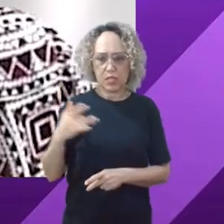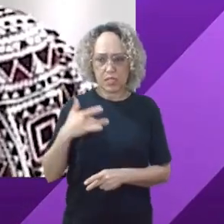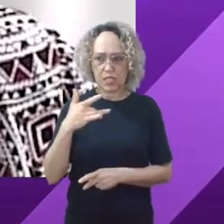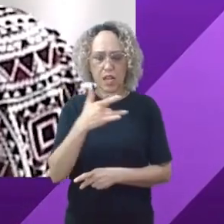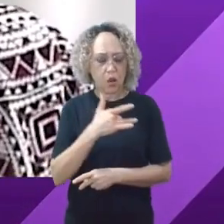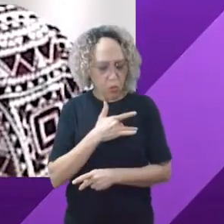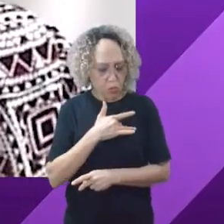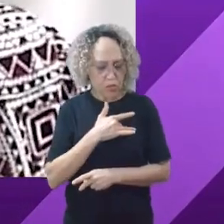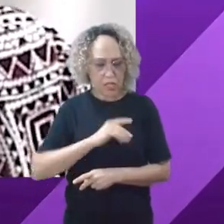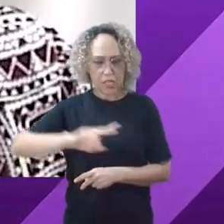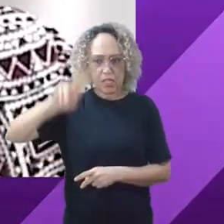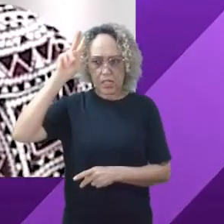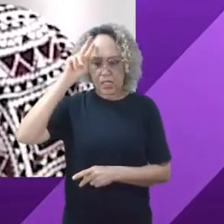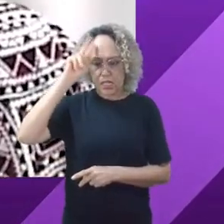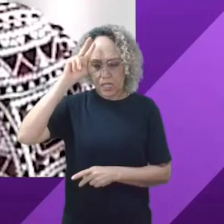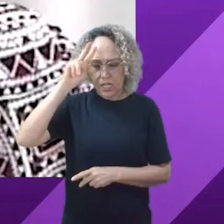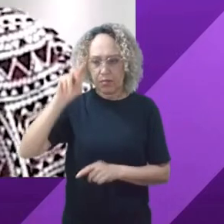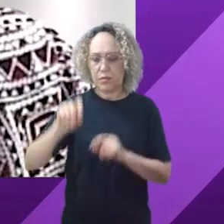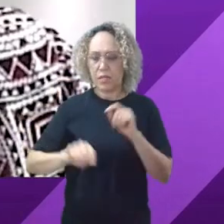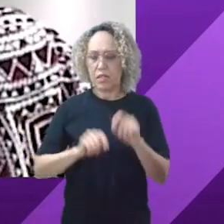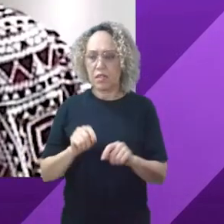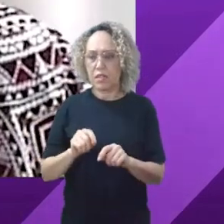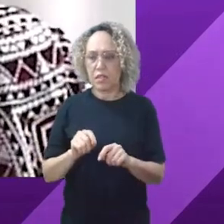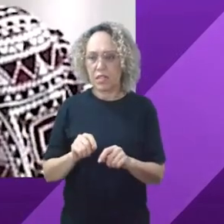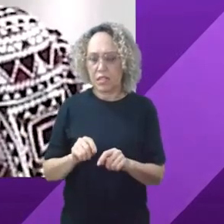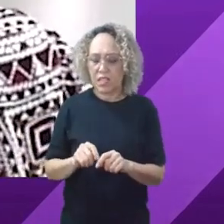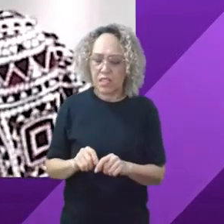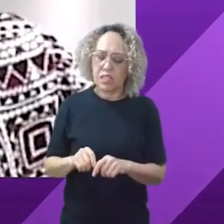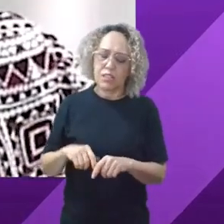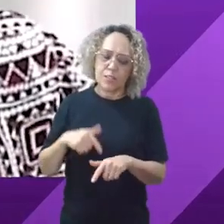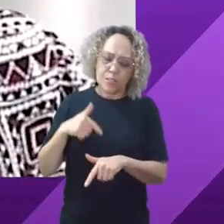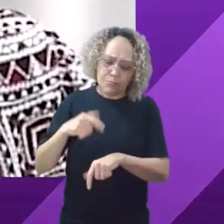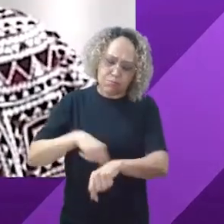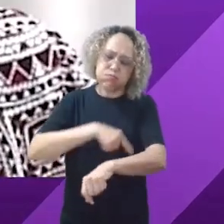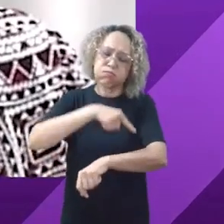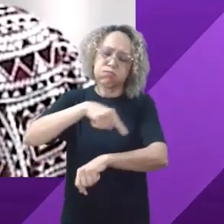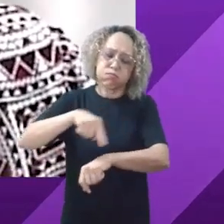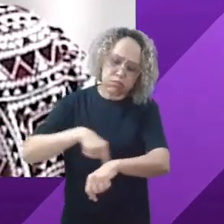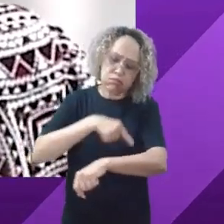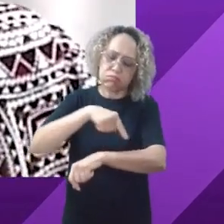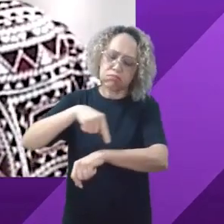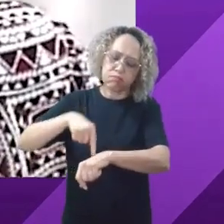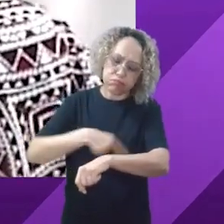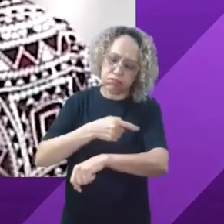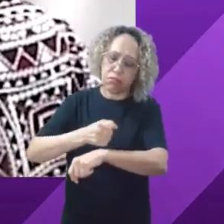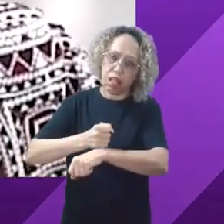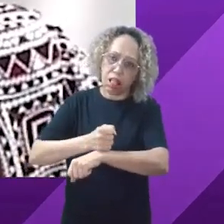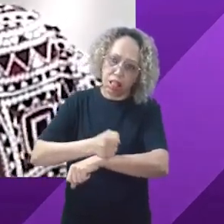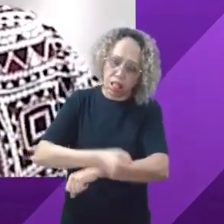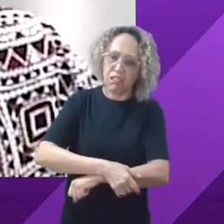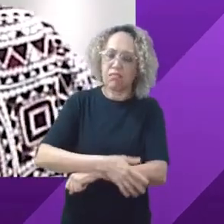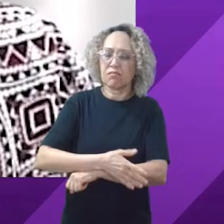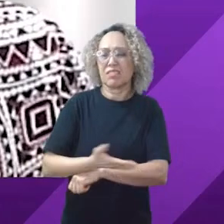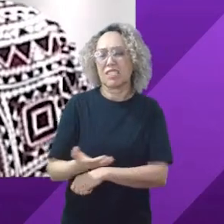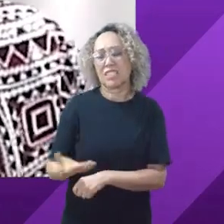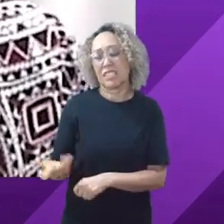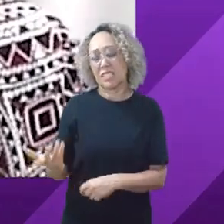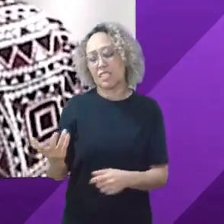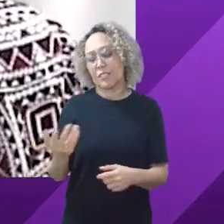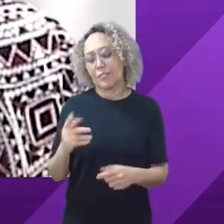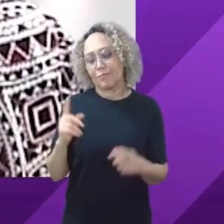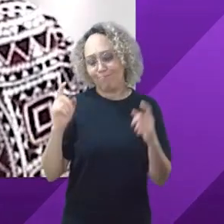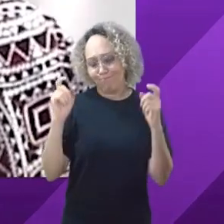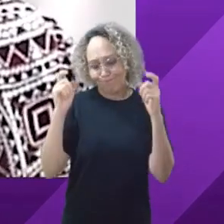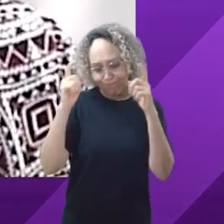que lembrar que jornadas muito longas têm impacto físico importante e tem cada vez mais o